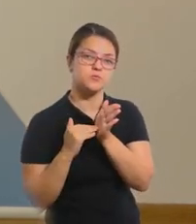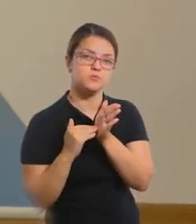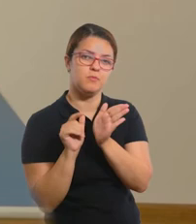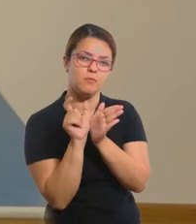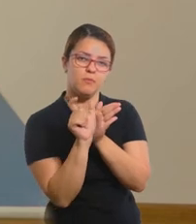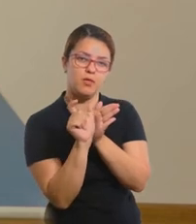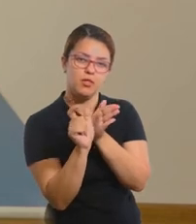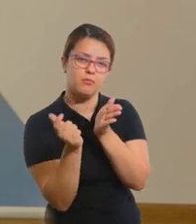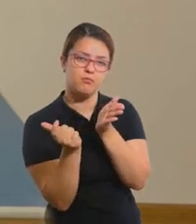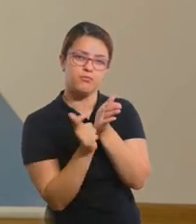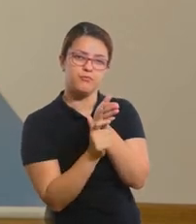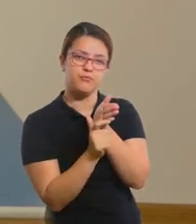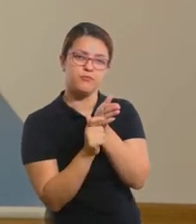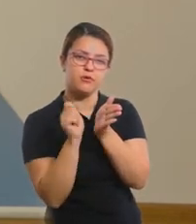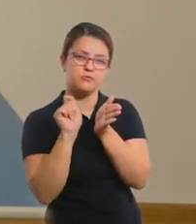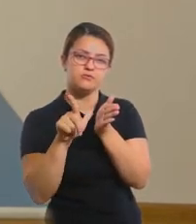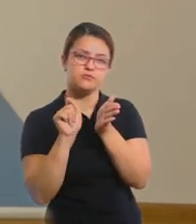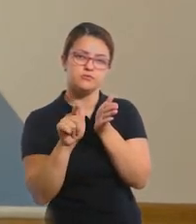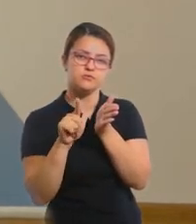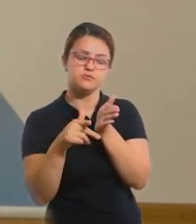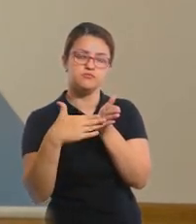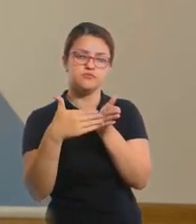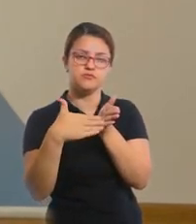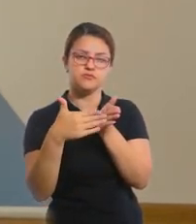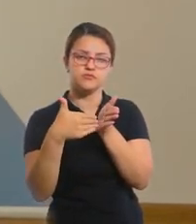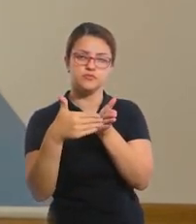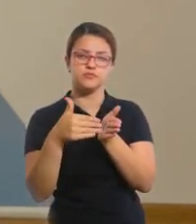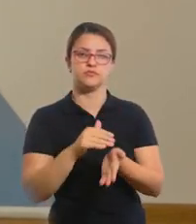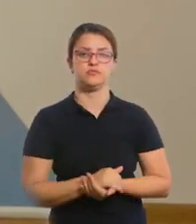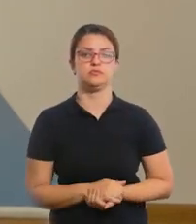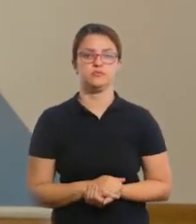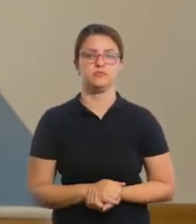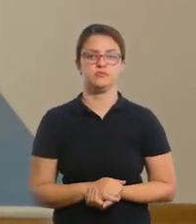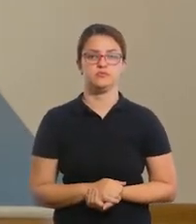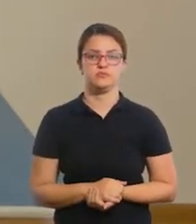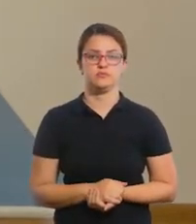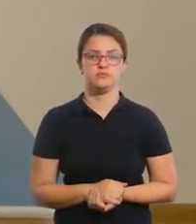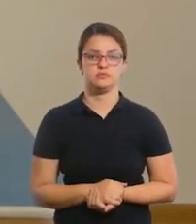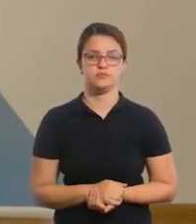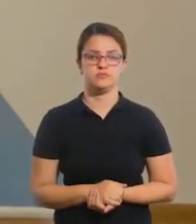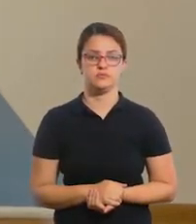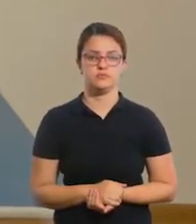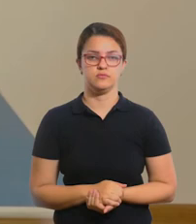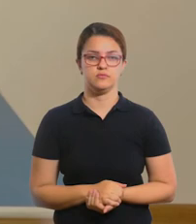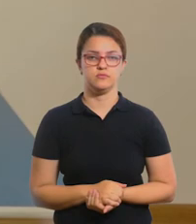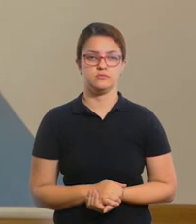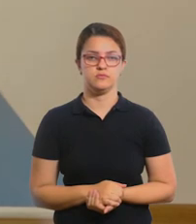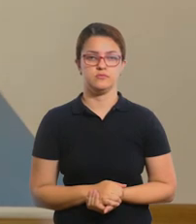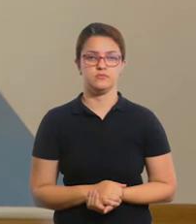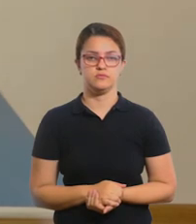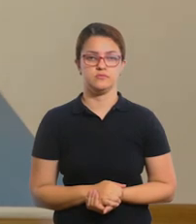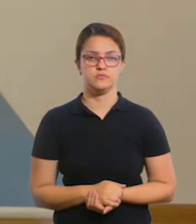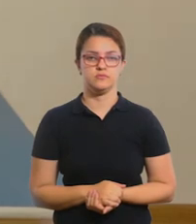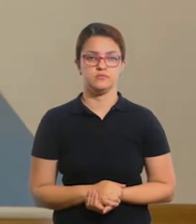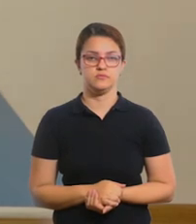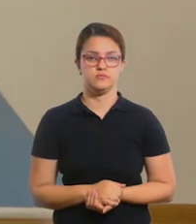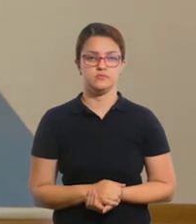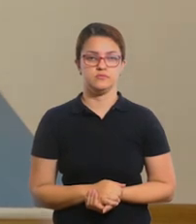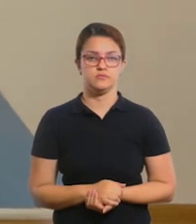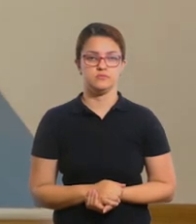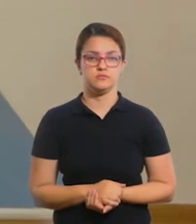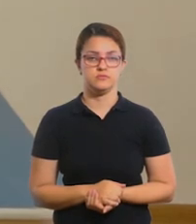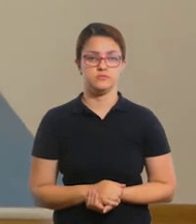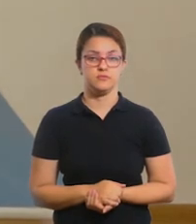última palavra de azul. Aí ela vai pintar aqui a última palavra. Vou colocar aqui. A